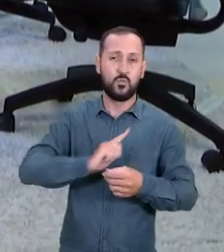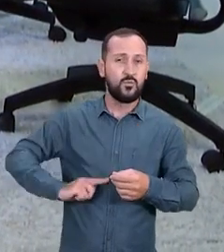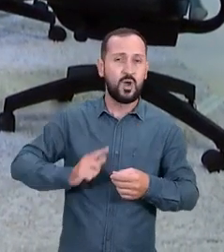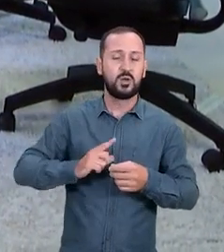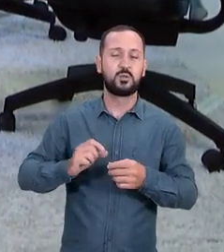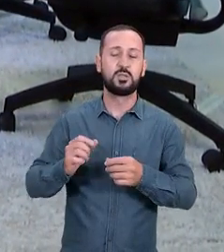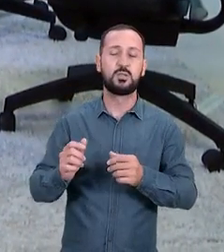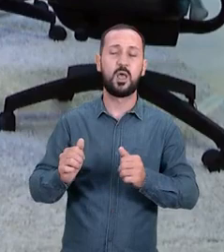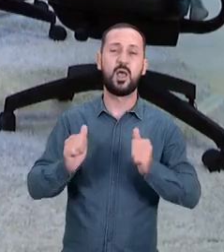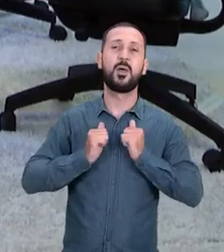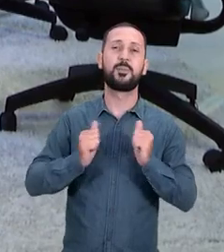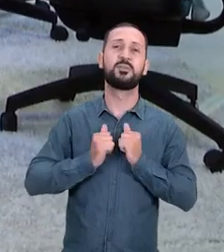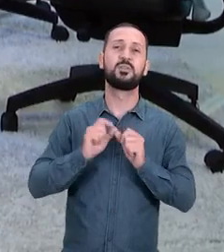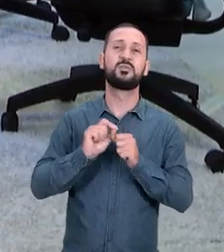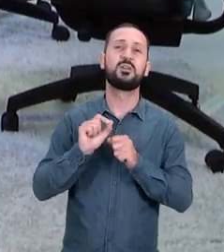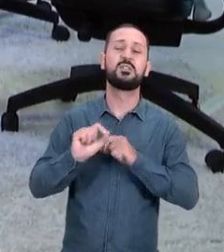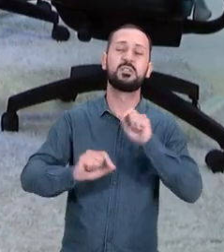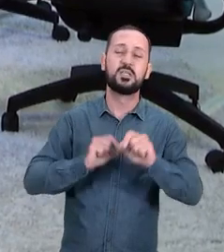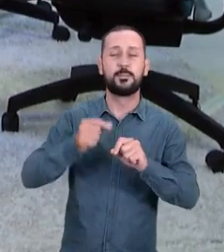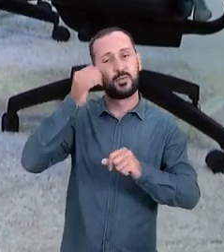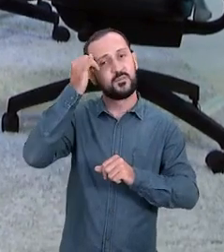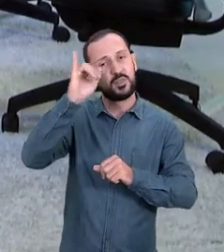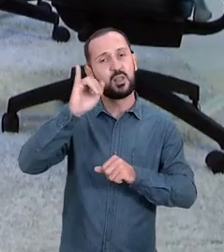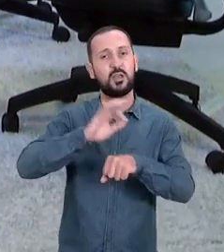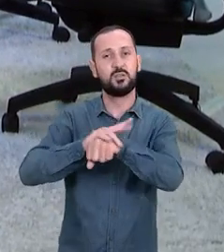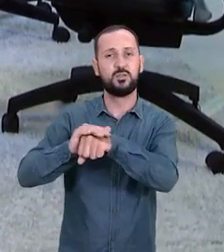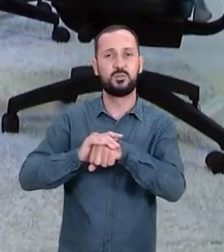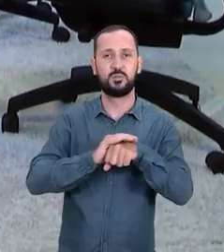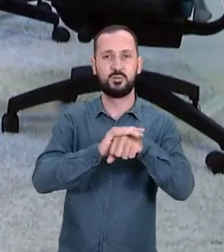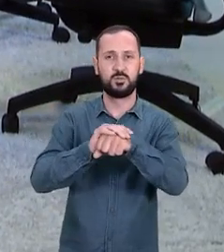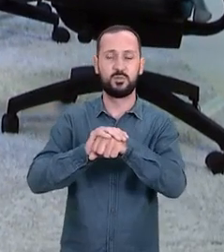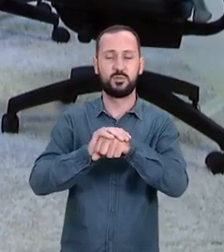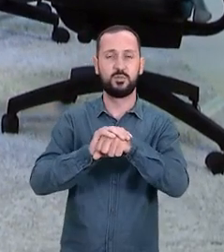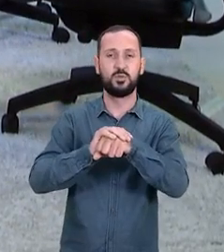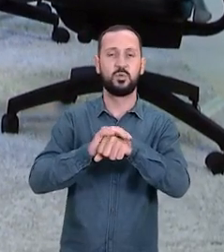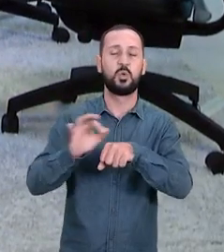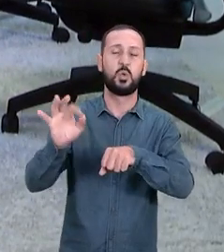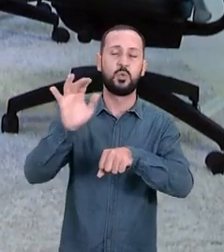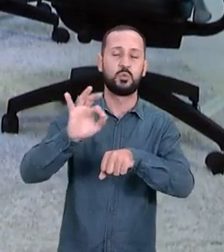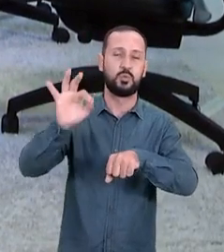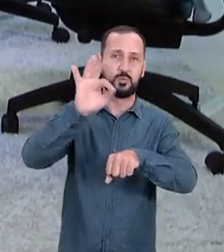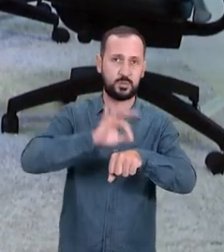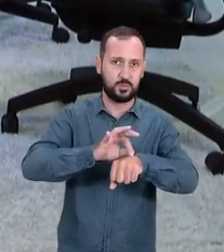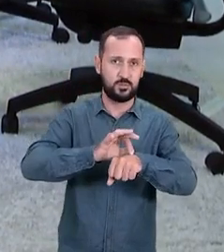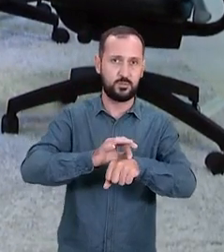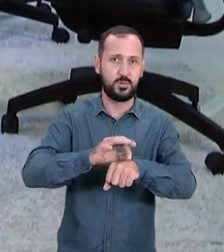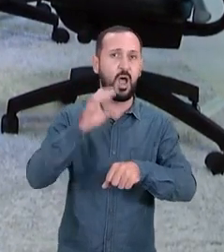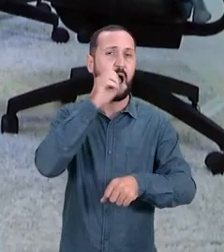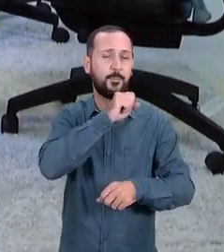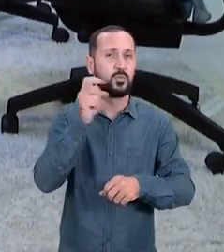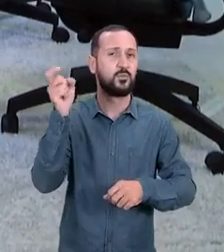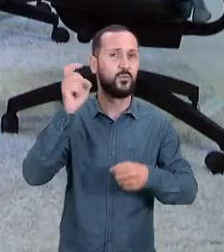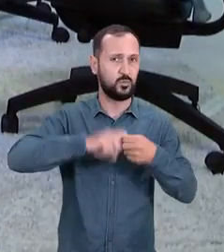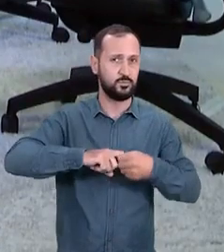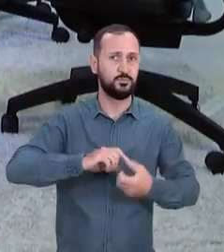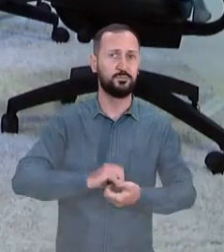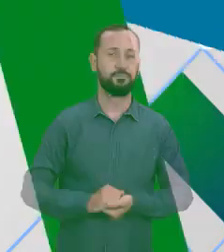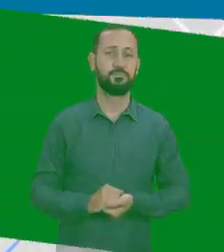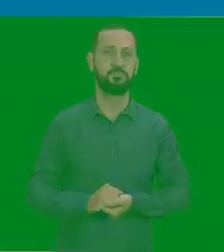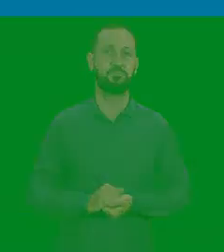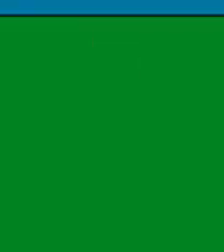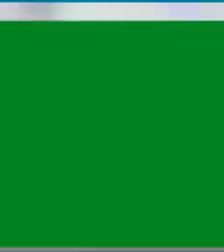prevenção contra essas doenças transmitidas pelo mosquito que está por aí. Voltamos já já, me